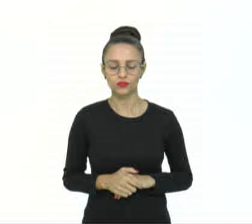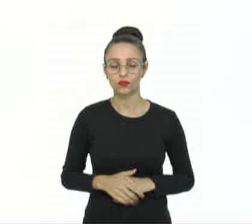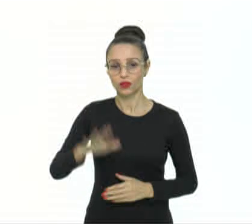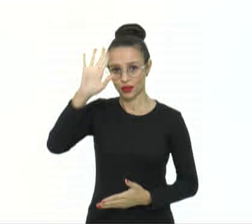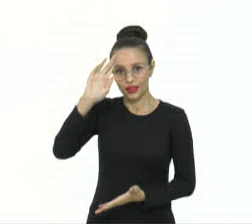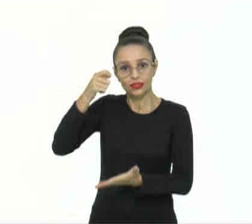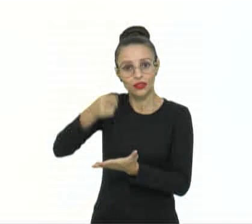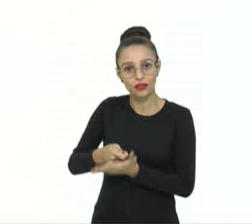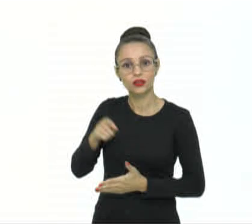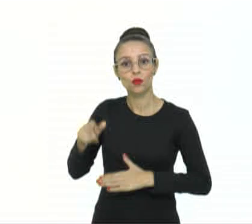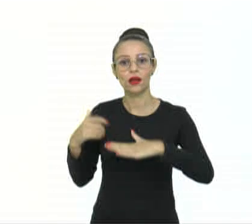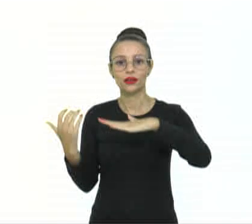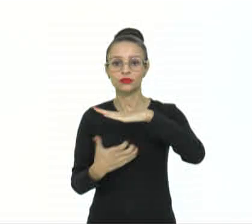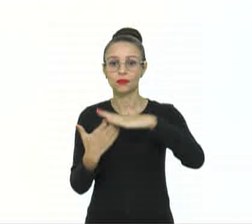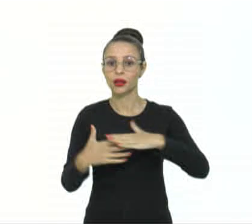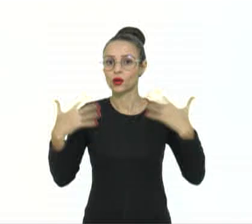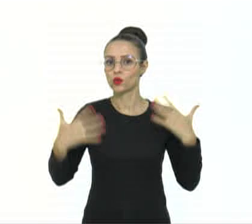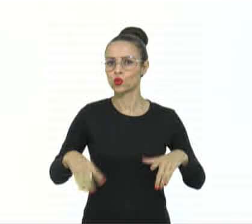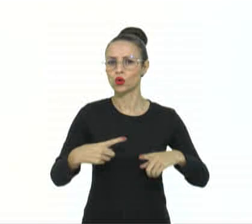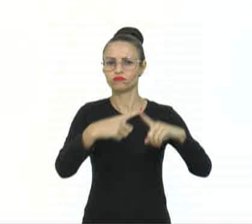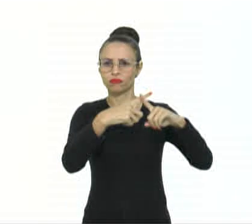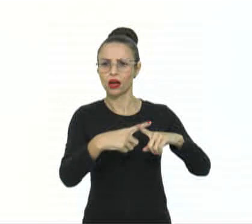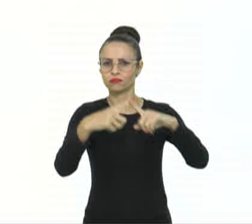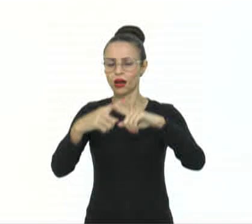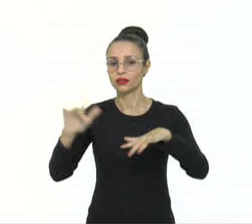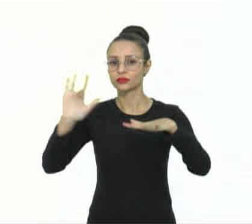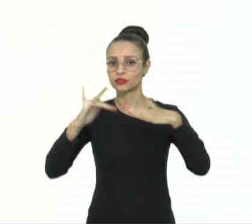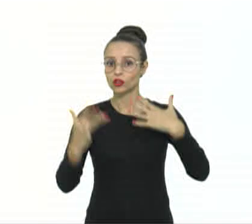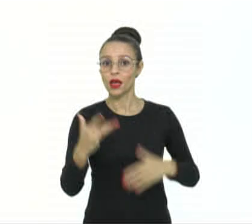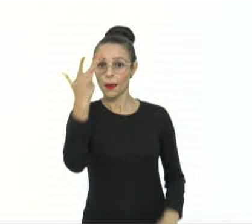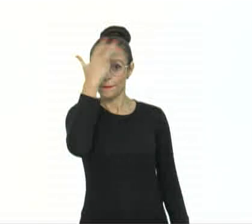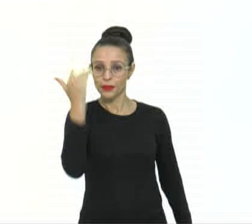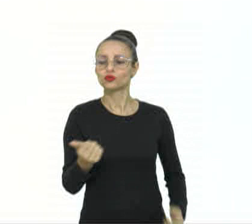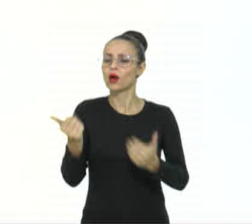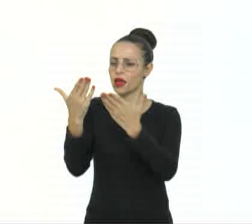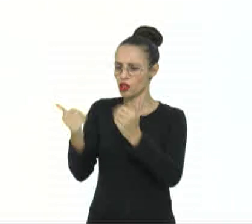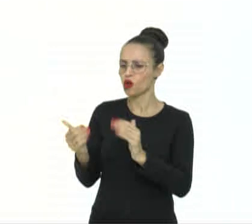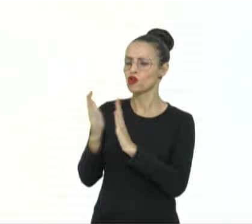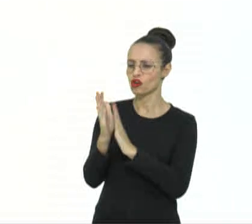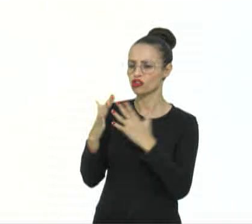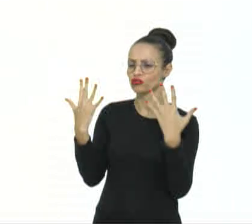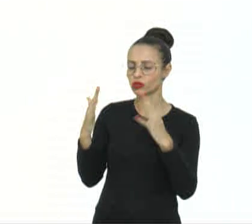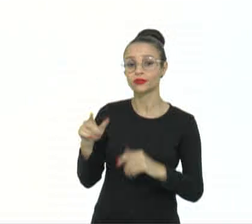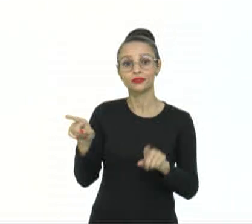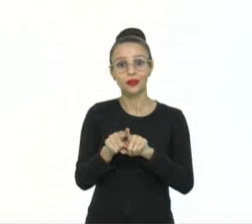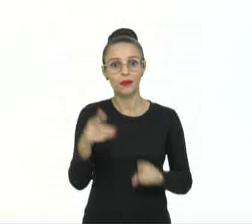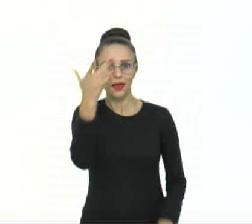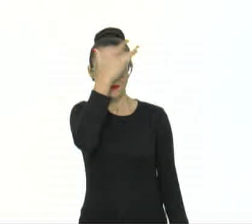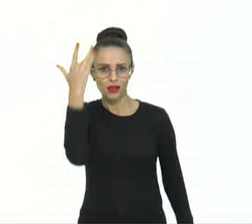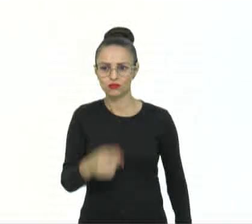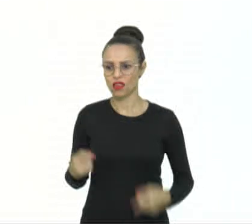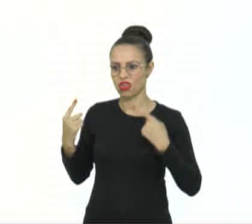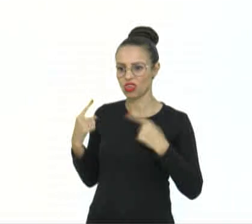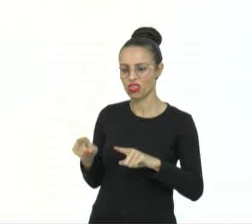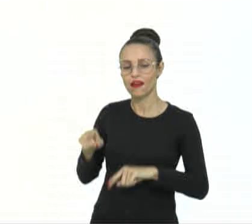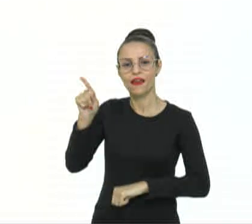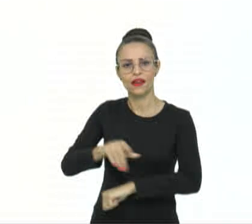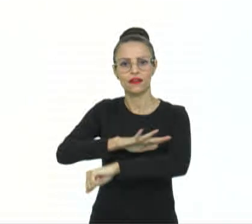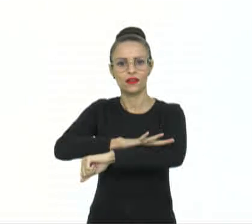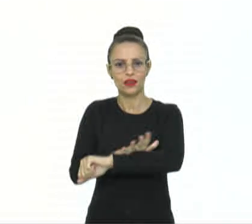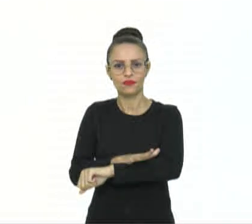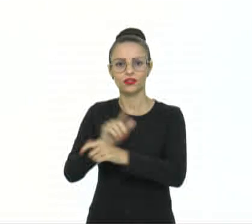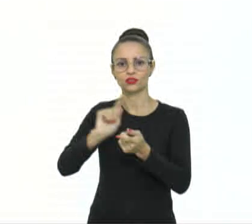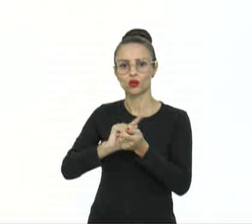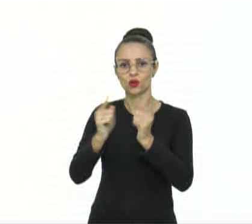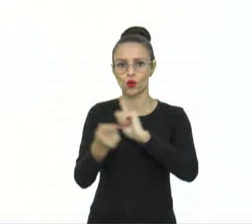decisão da empresa abriu uma disputa nas redes sociais entre os que elogiam a medida e aqueles que acusam a Magalu de racismo